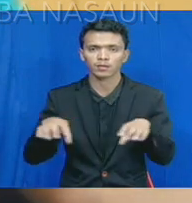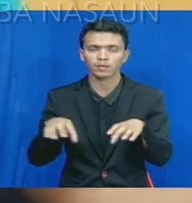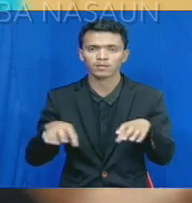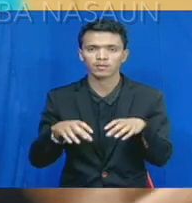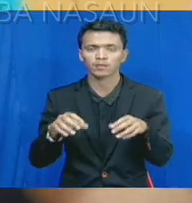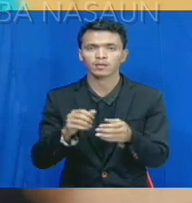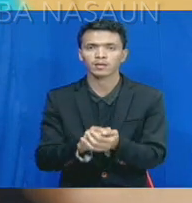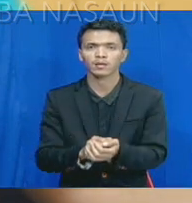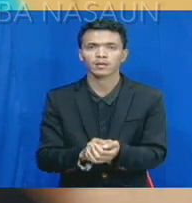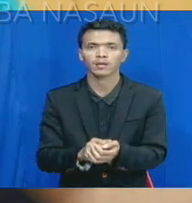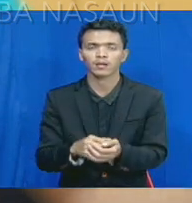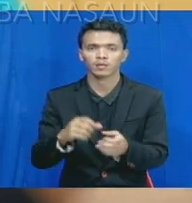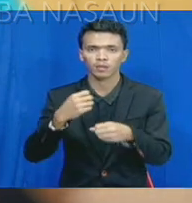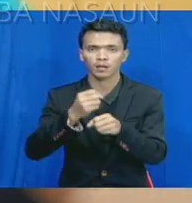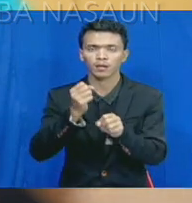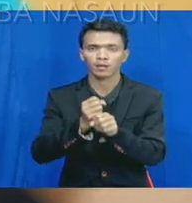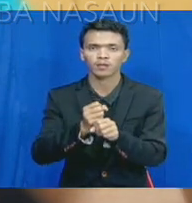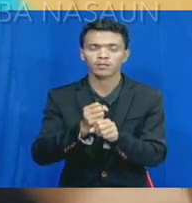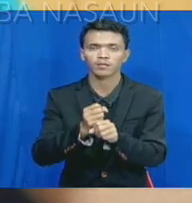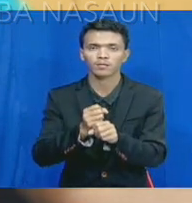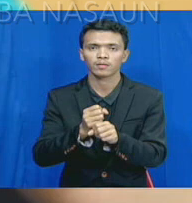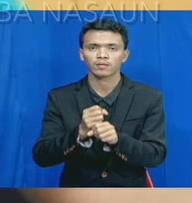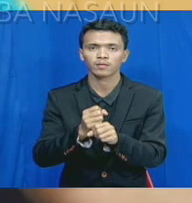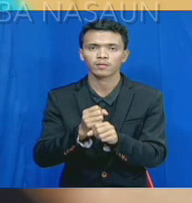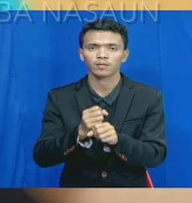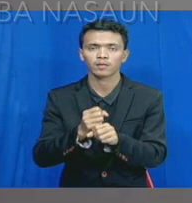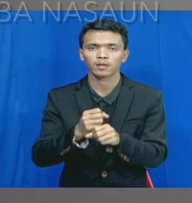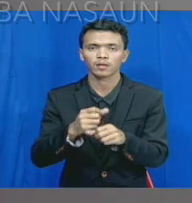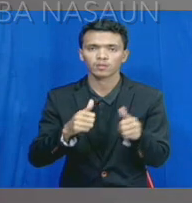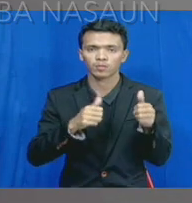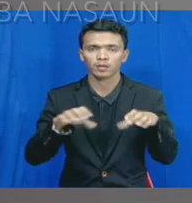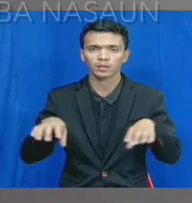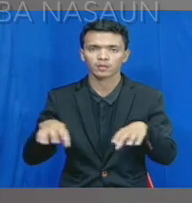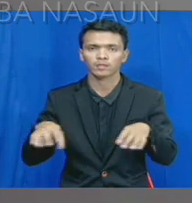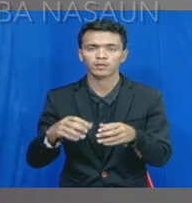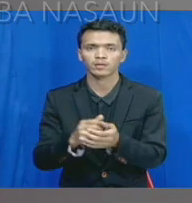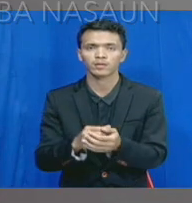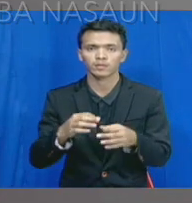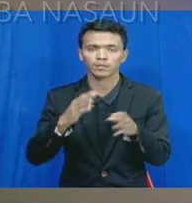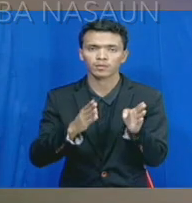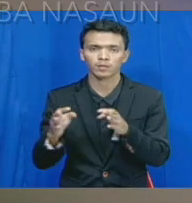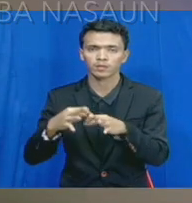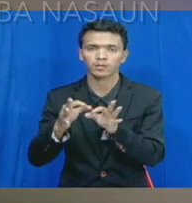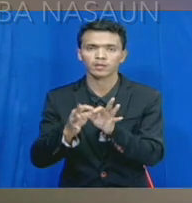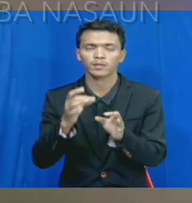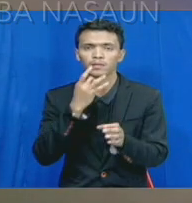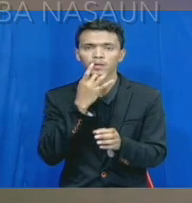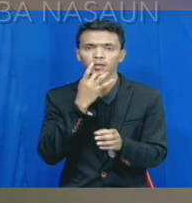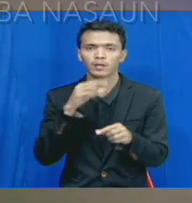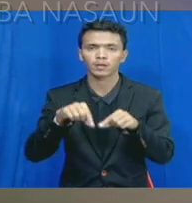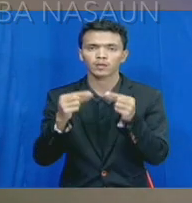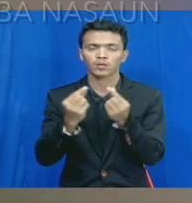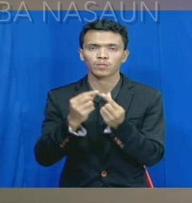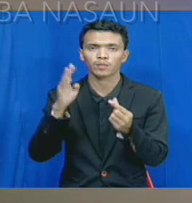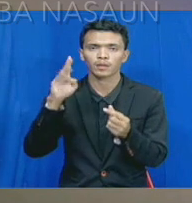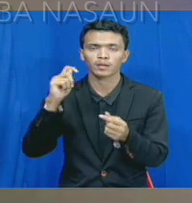tan implementa ona a melhoramento sistema e ia processo instalação contador benyang ne equipa